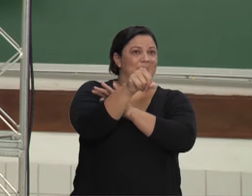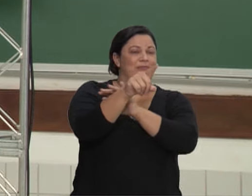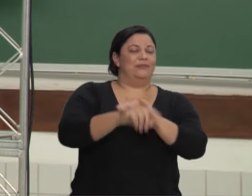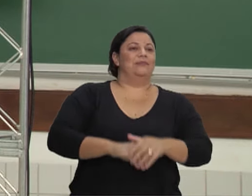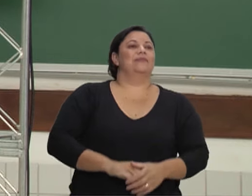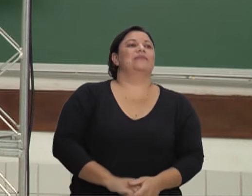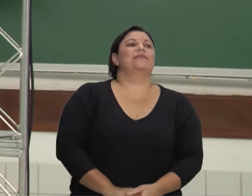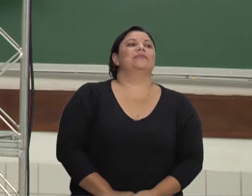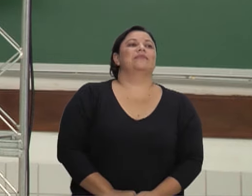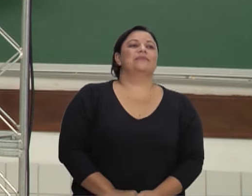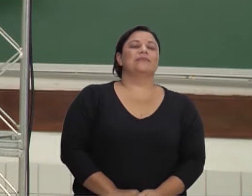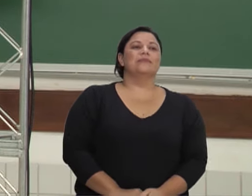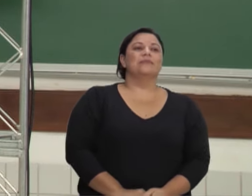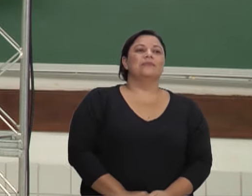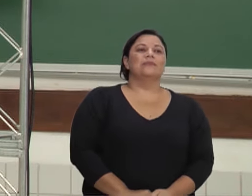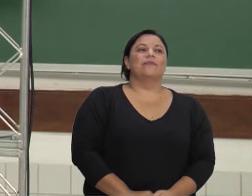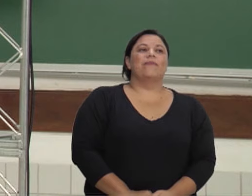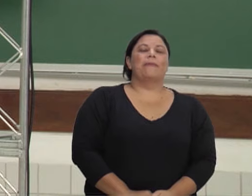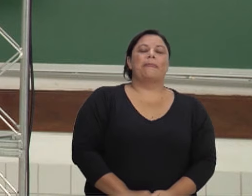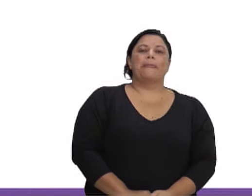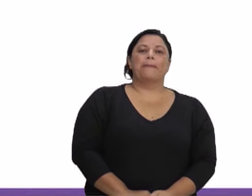aqui. Primeira questão.